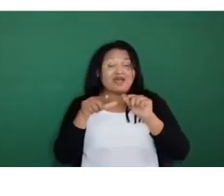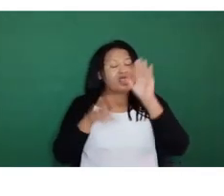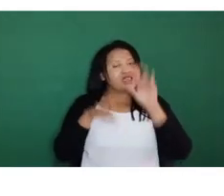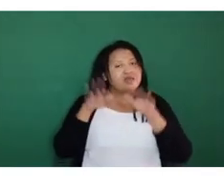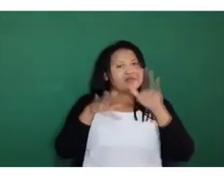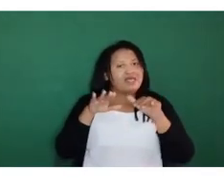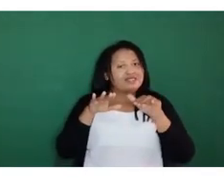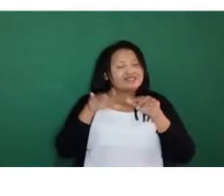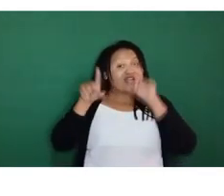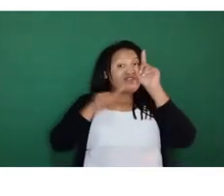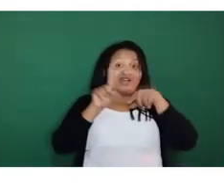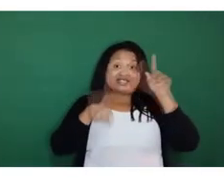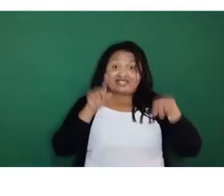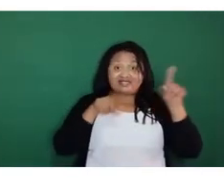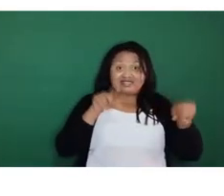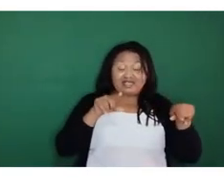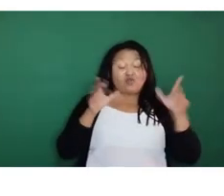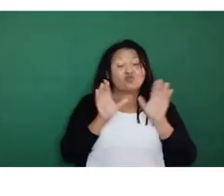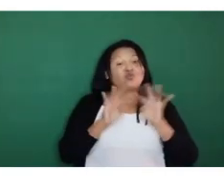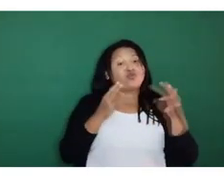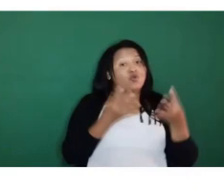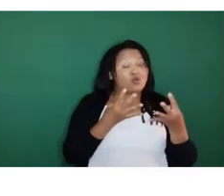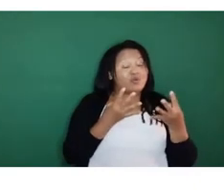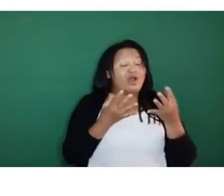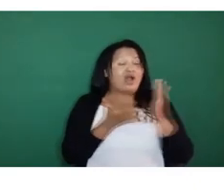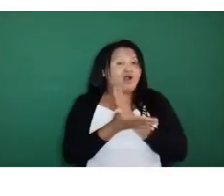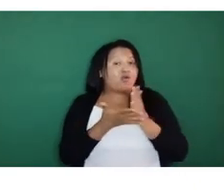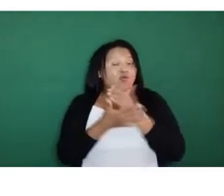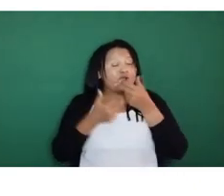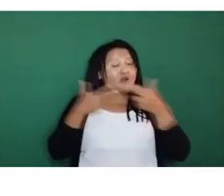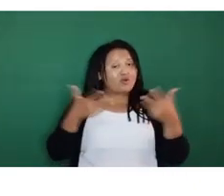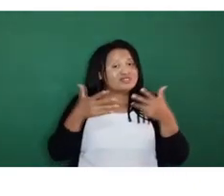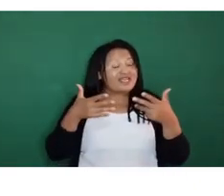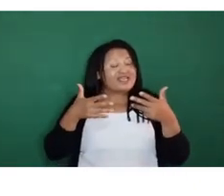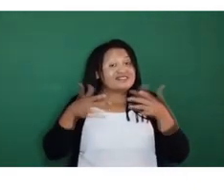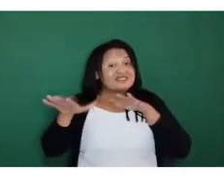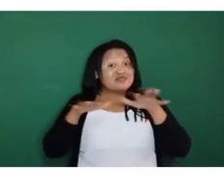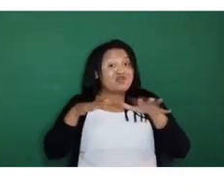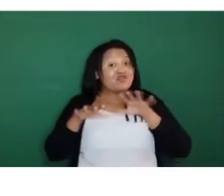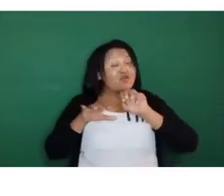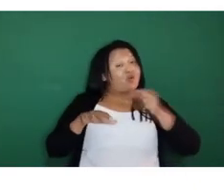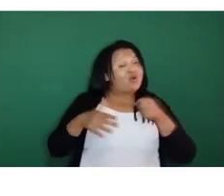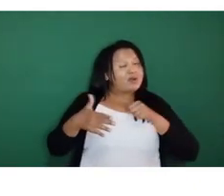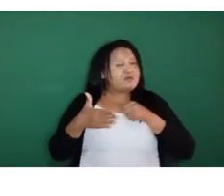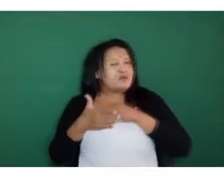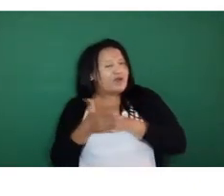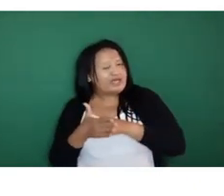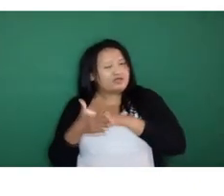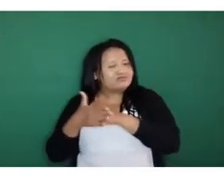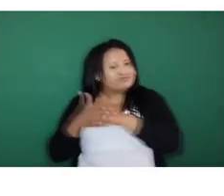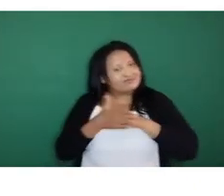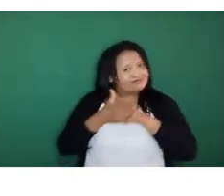variação de volume como no caso anterior alguma coisa se moveu alguma coisa foi empurrado puxada E no caso